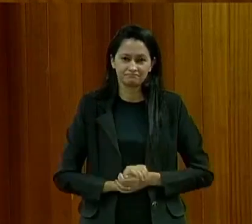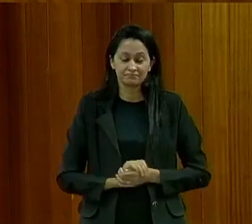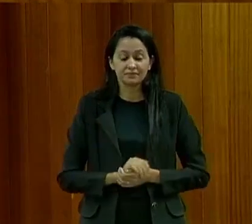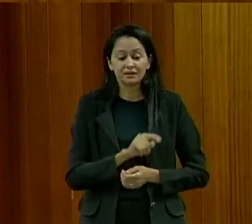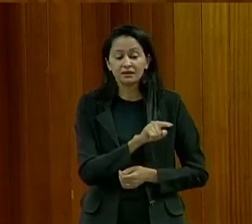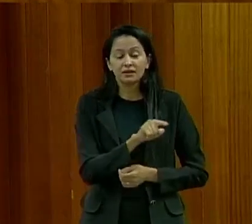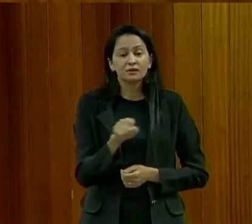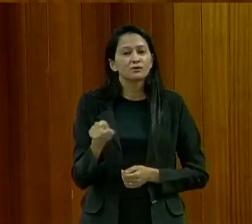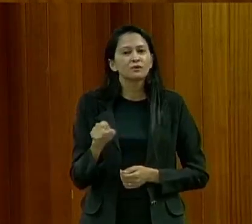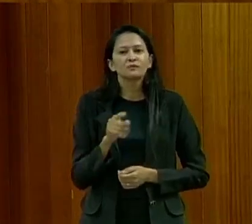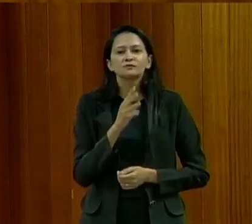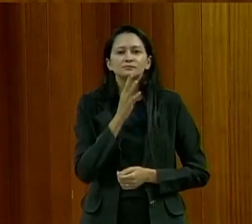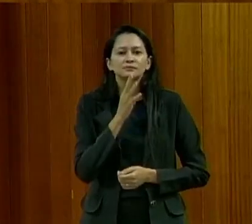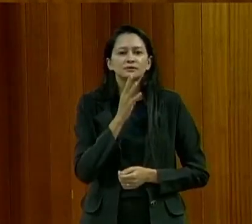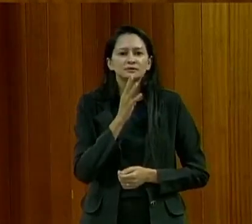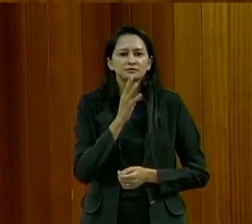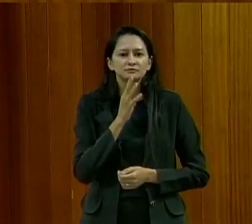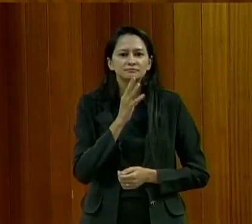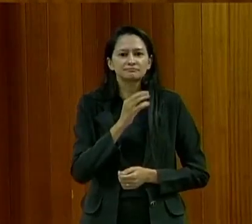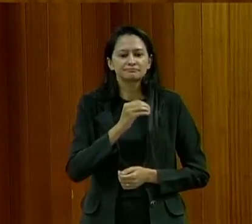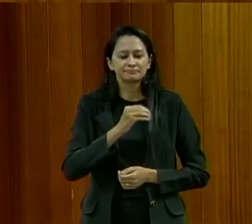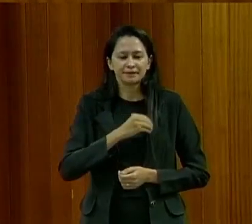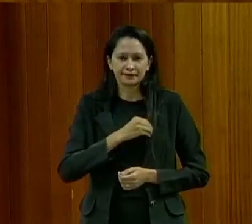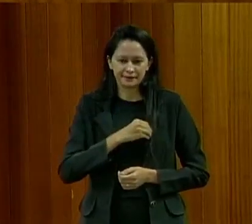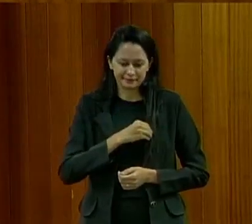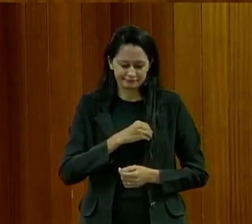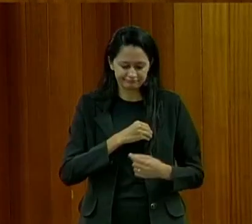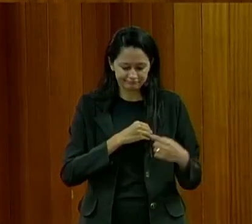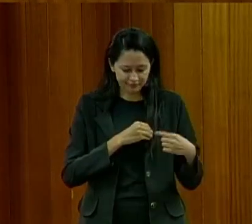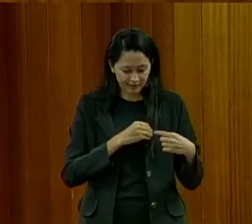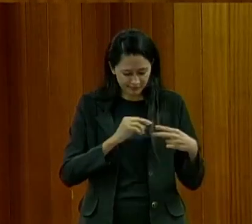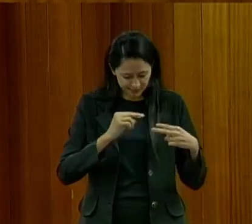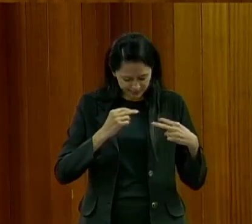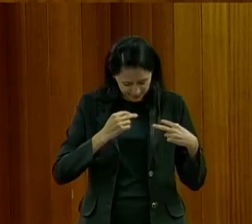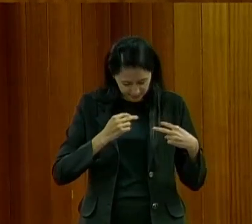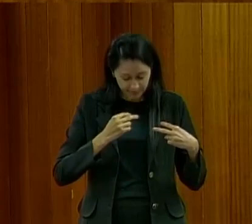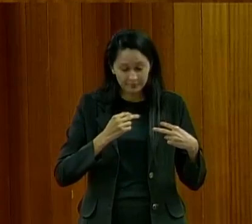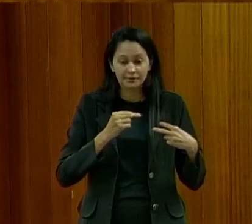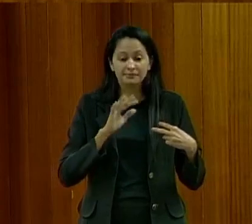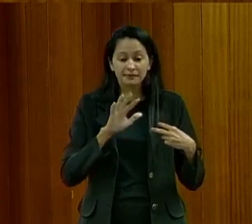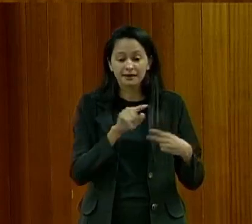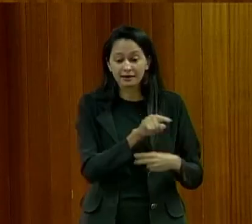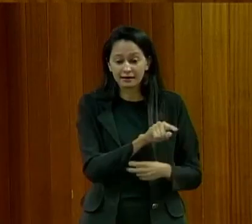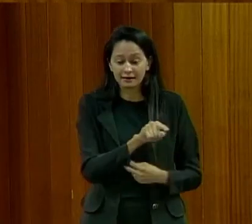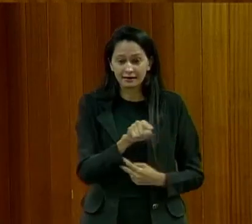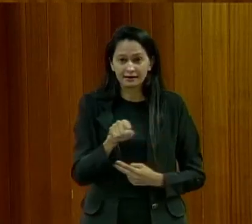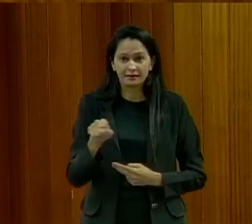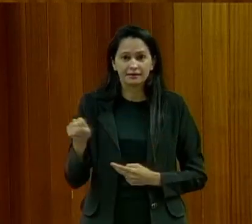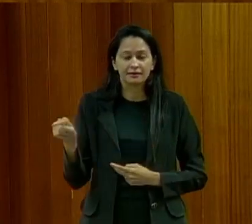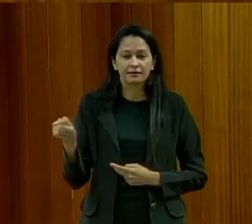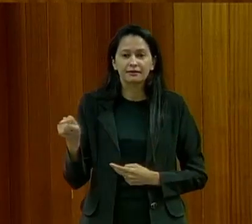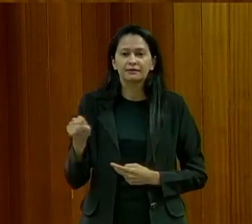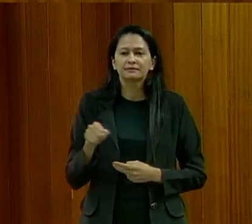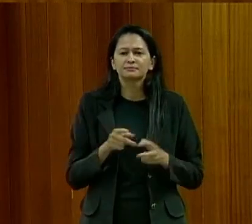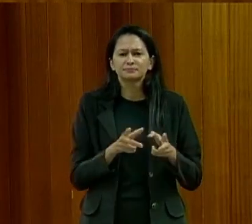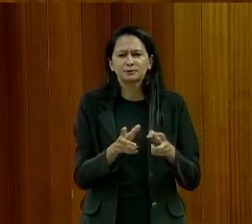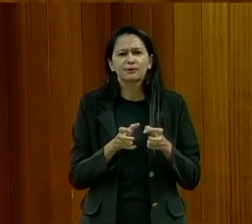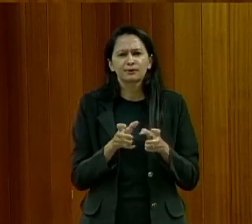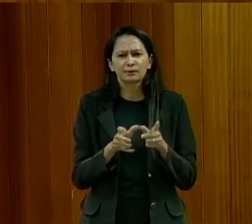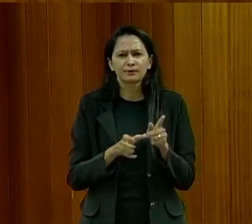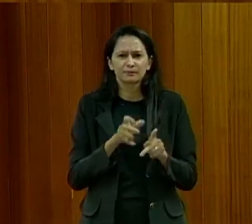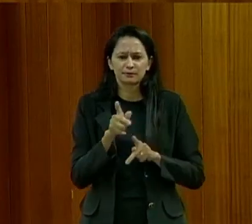tem conhecimento aos que praticam a iniquidade, os quais comem o meu povo como